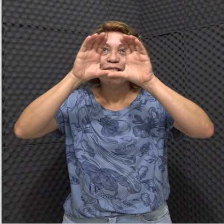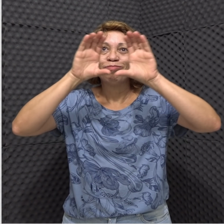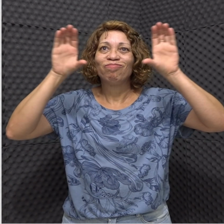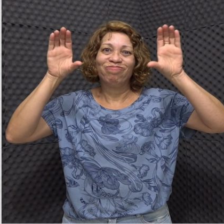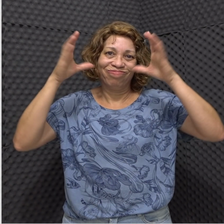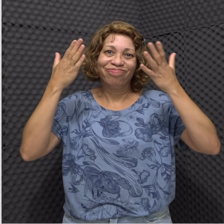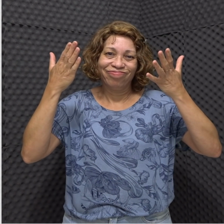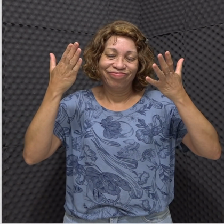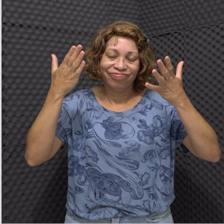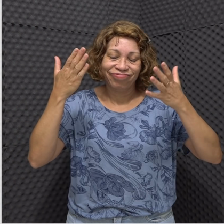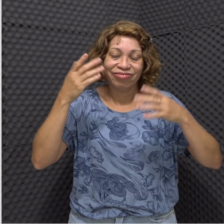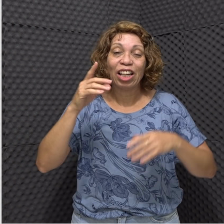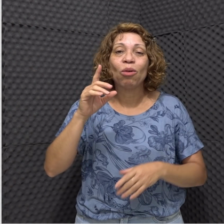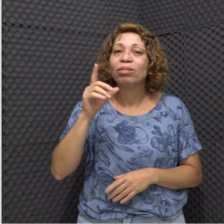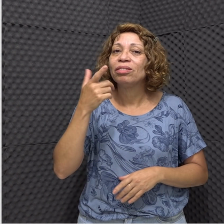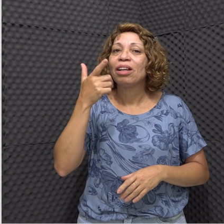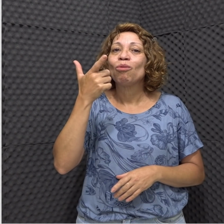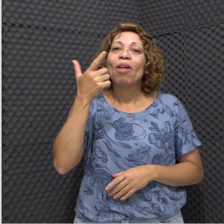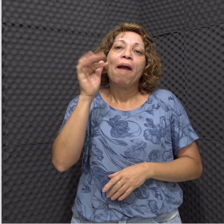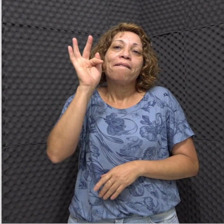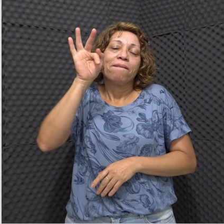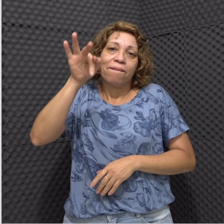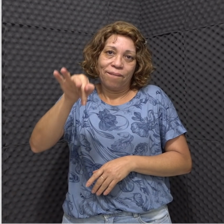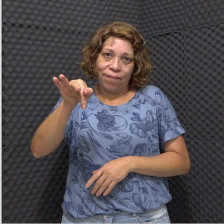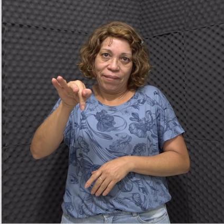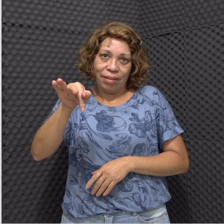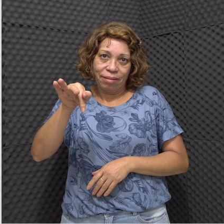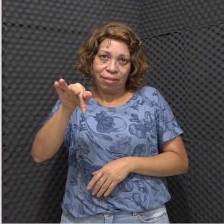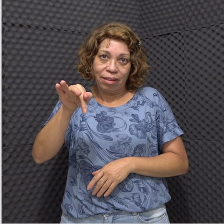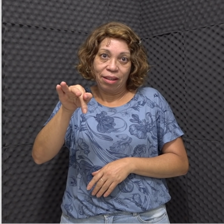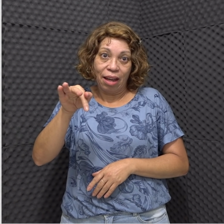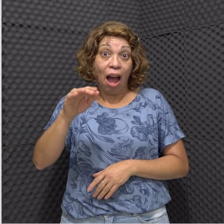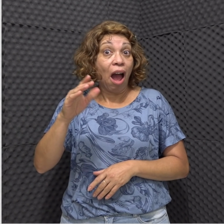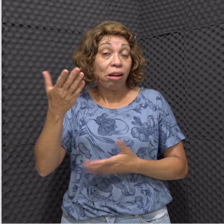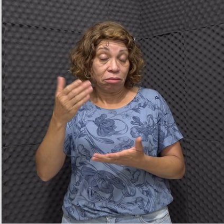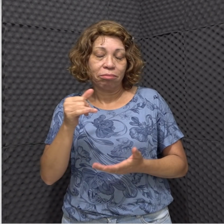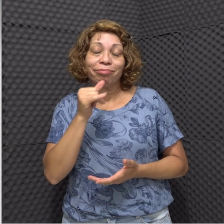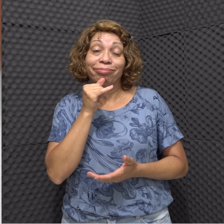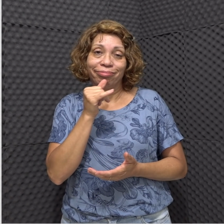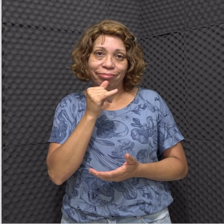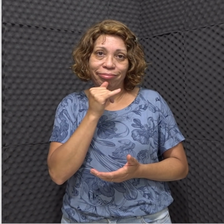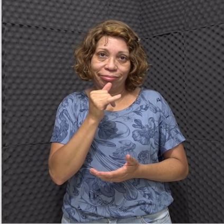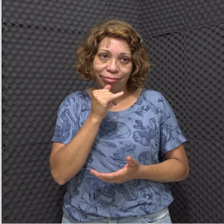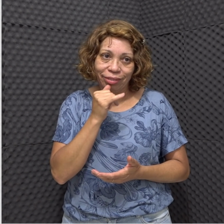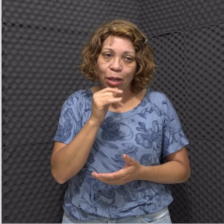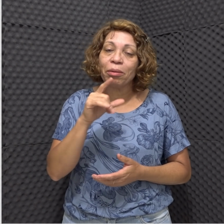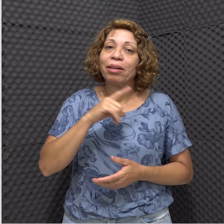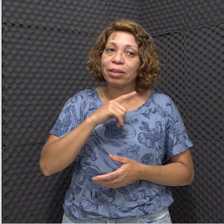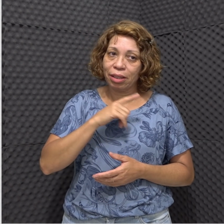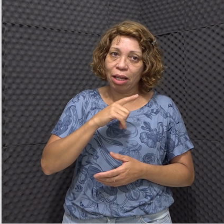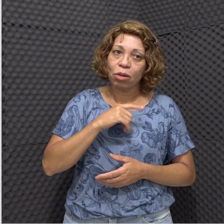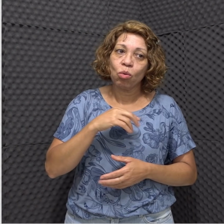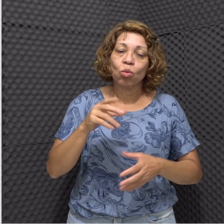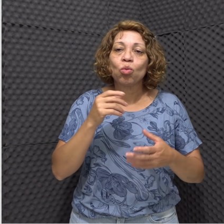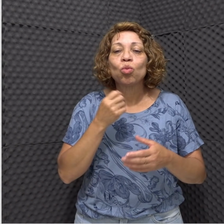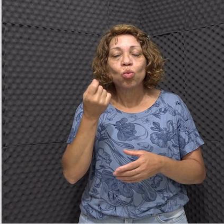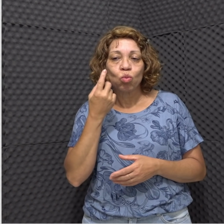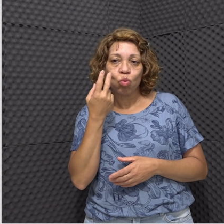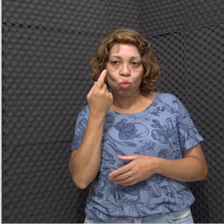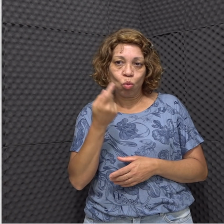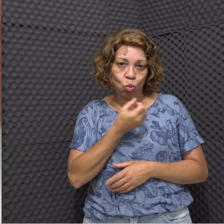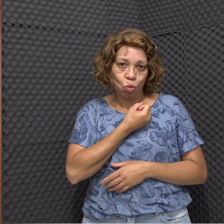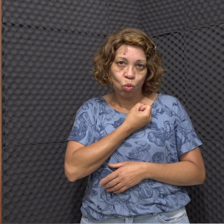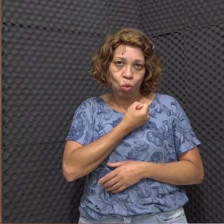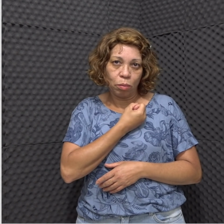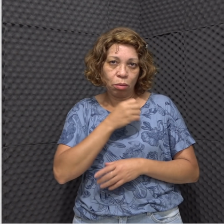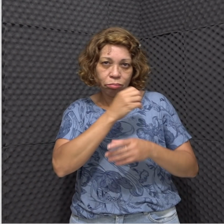Outra espécie de conjunto, conjunto unitário, é aquele conjunto formado por apenas um elemento, como por exemplo, o conjunto de